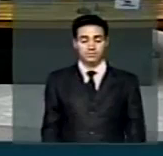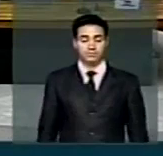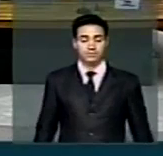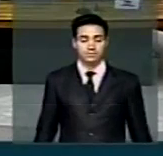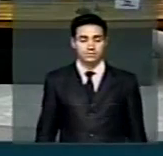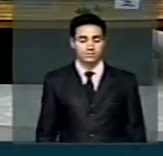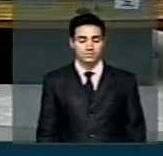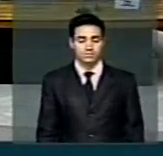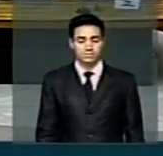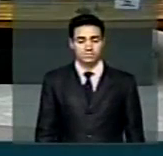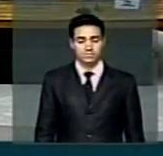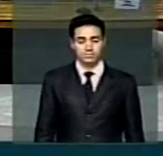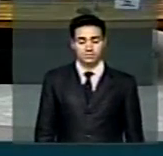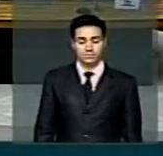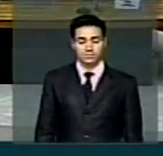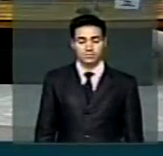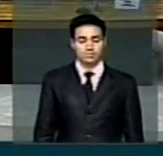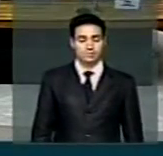Bom dia, senhores.